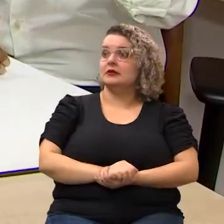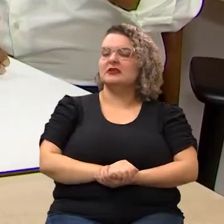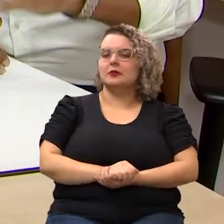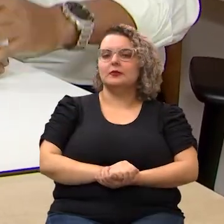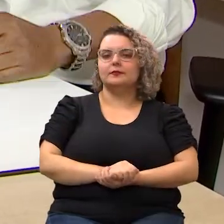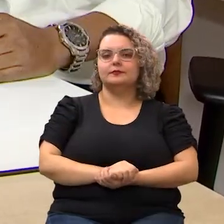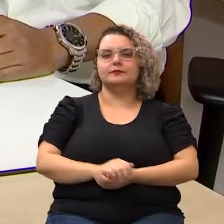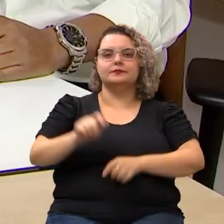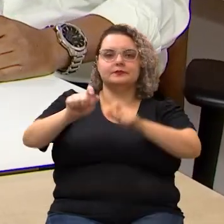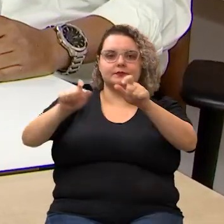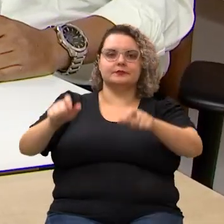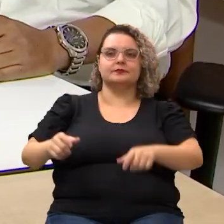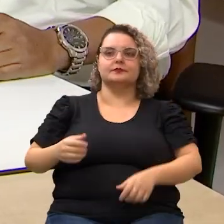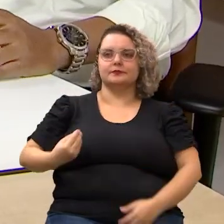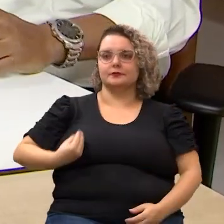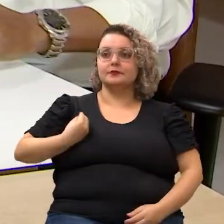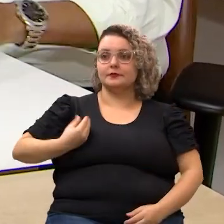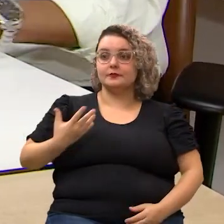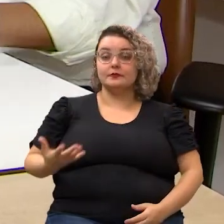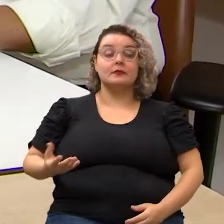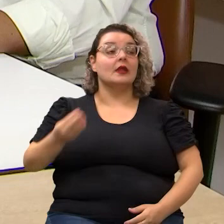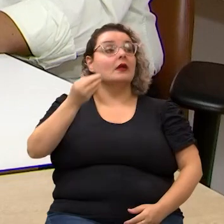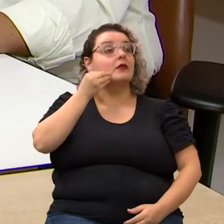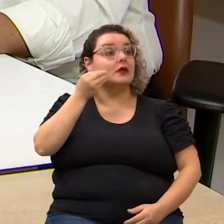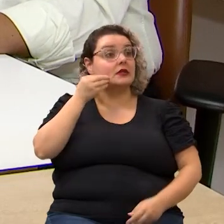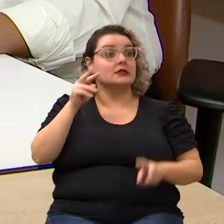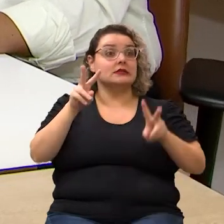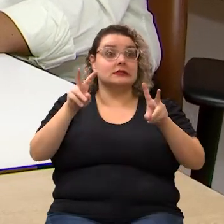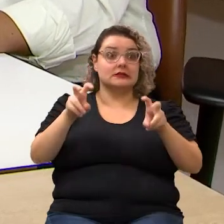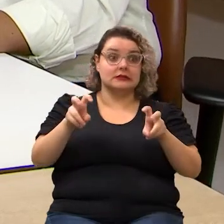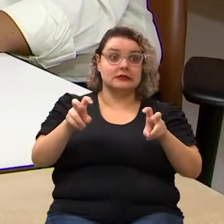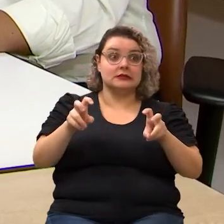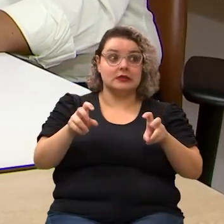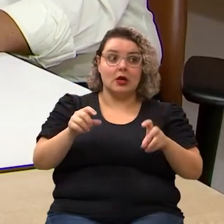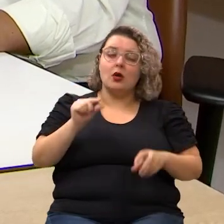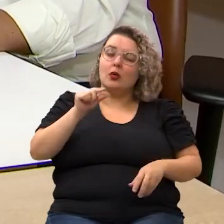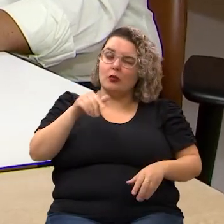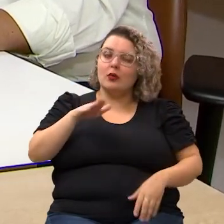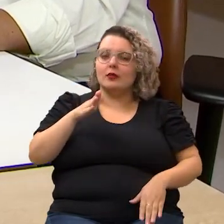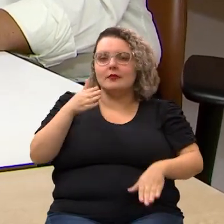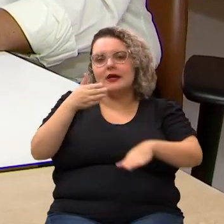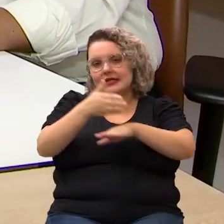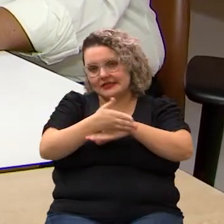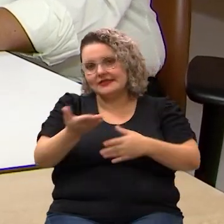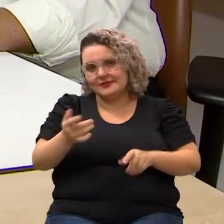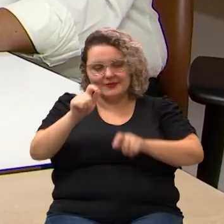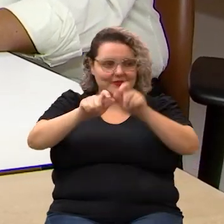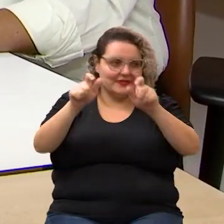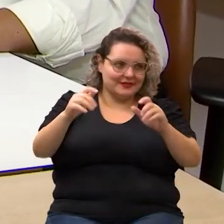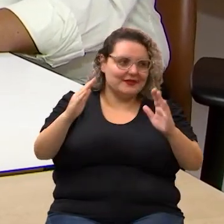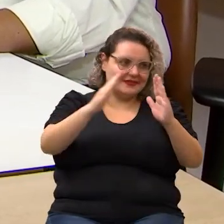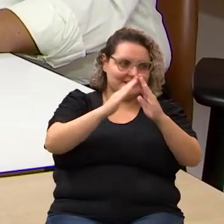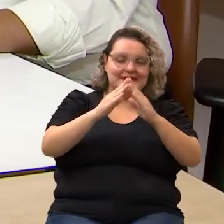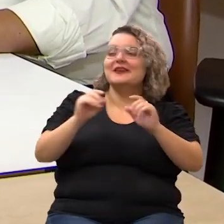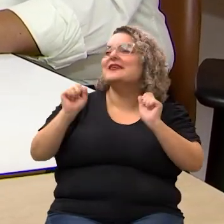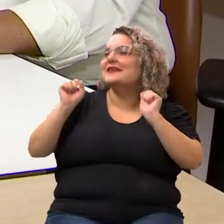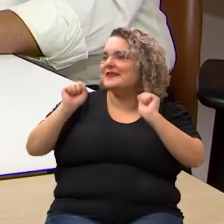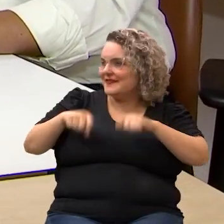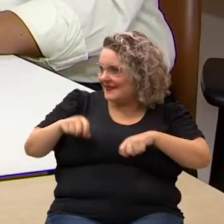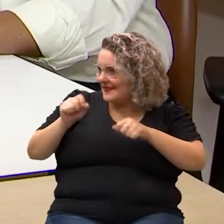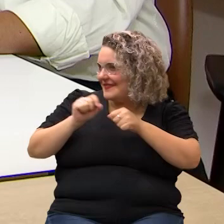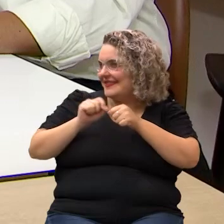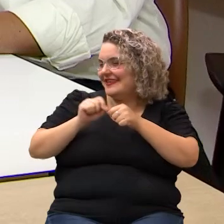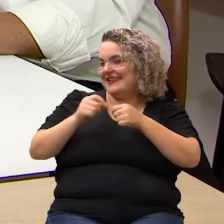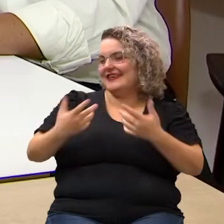da vida das pessoas. E a gente vai tentar deixar esse tema um pouco mais acessível aí para o pessoal que está em casa, não é isso? Farei o